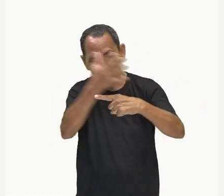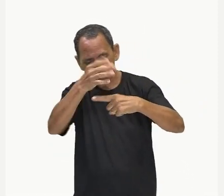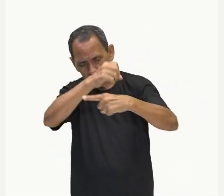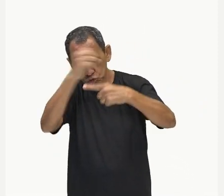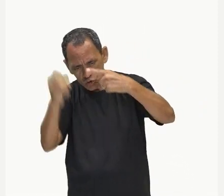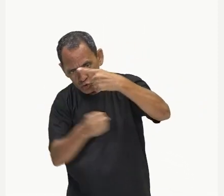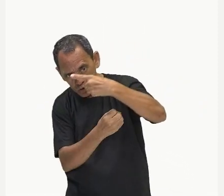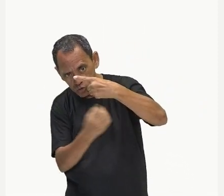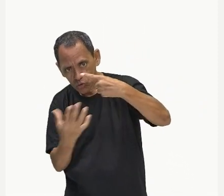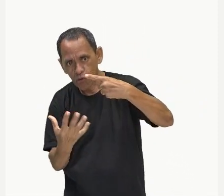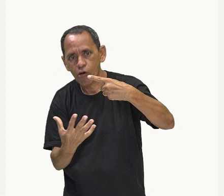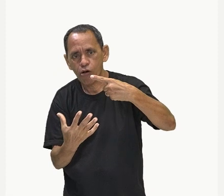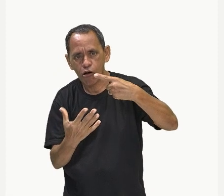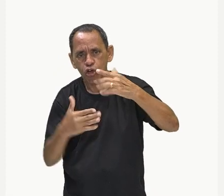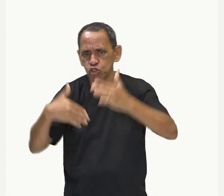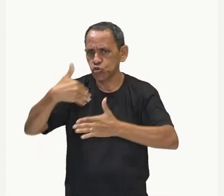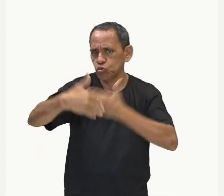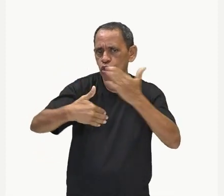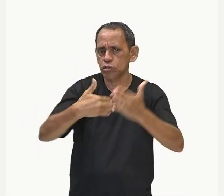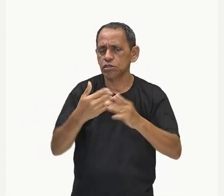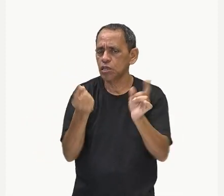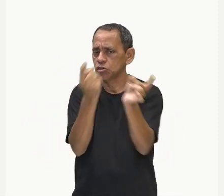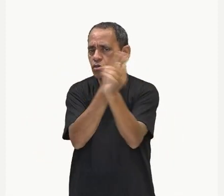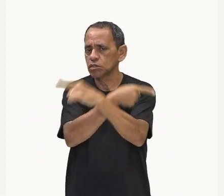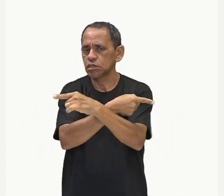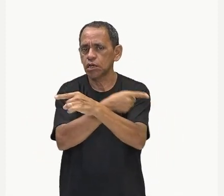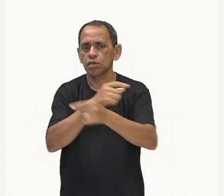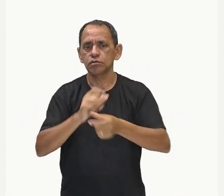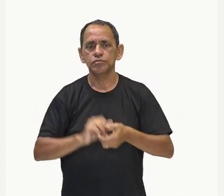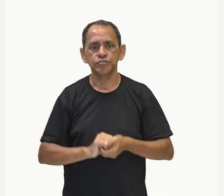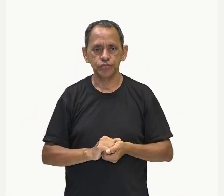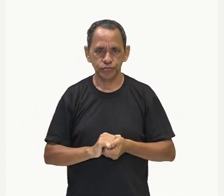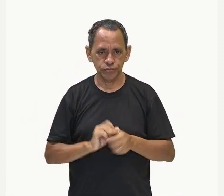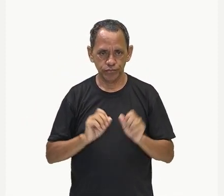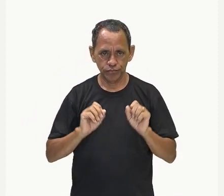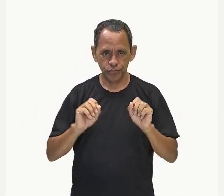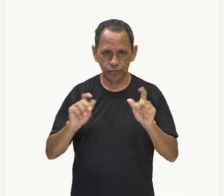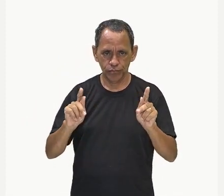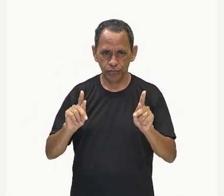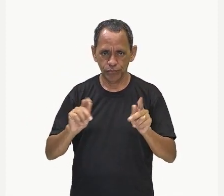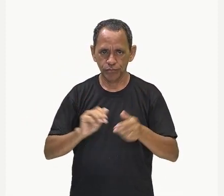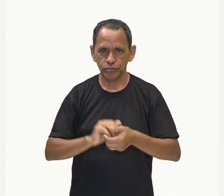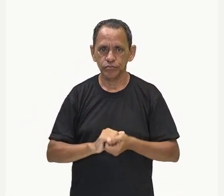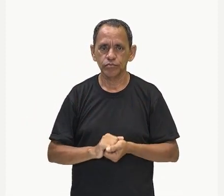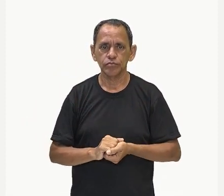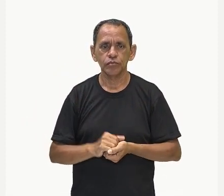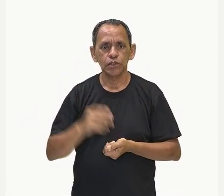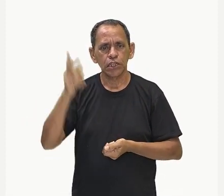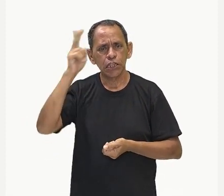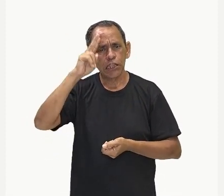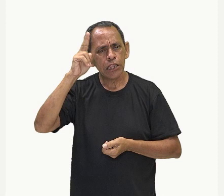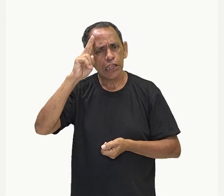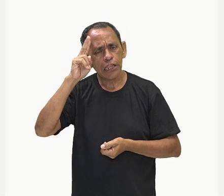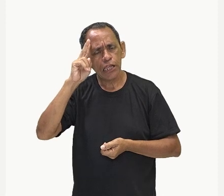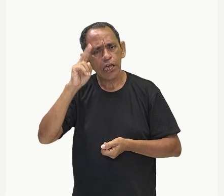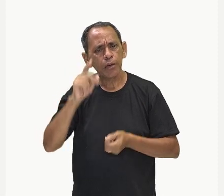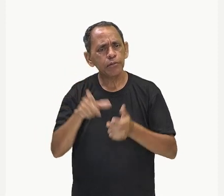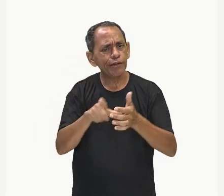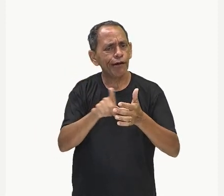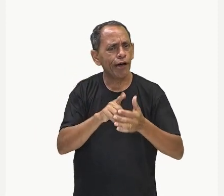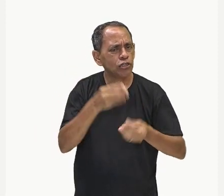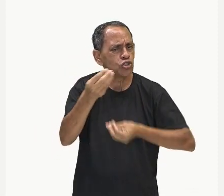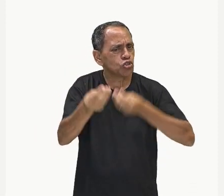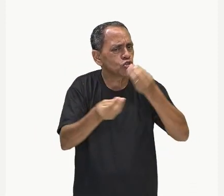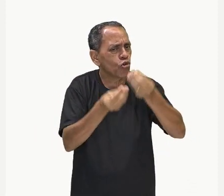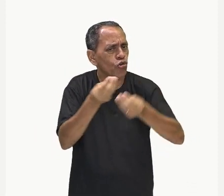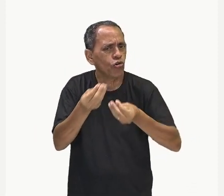exatamente o processo inverso, ok? Como é que a gente faz o processo inverso? Você está vendo aqui o númerozinho,